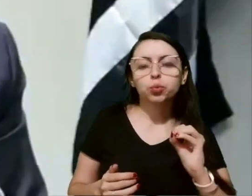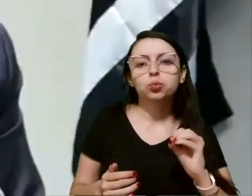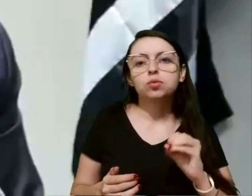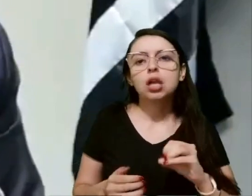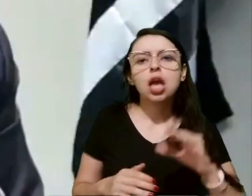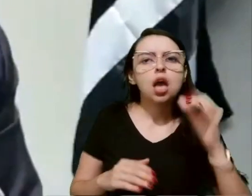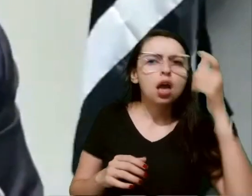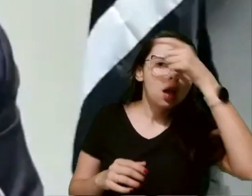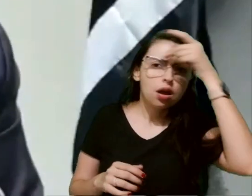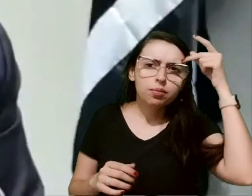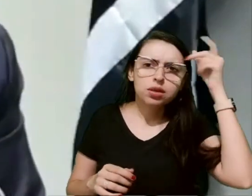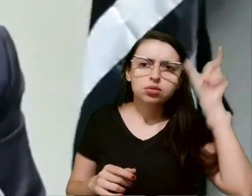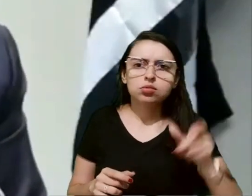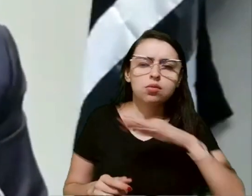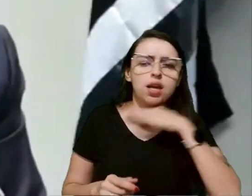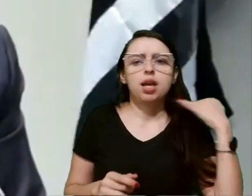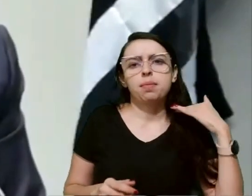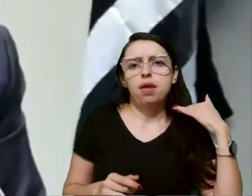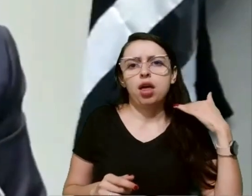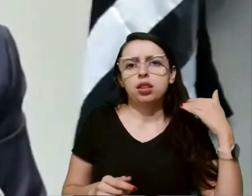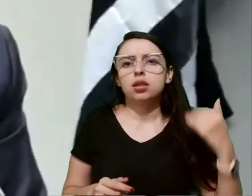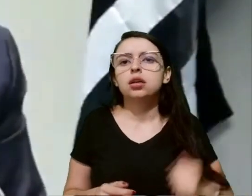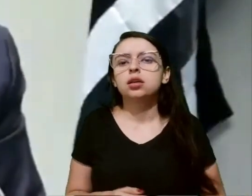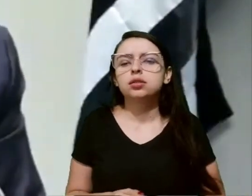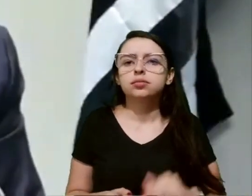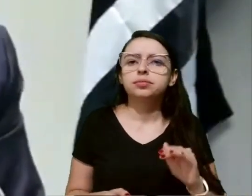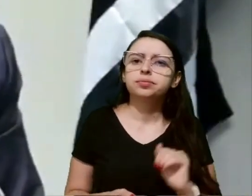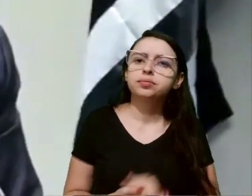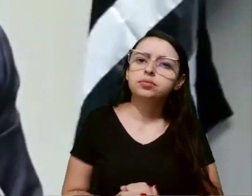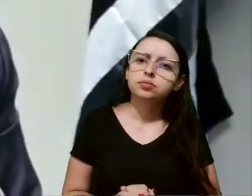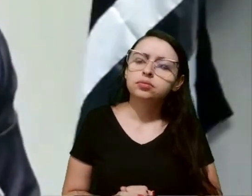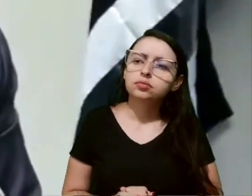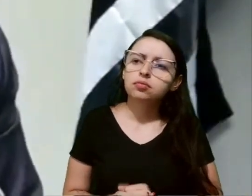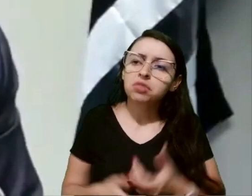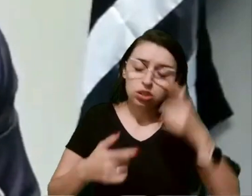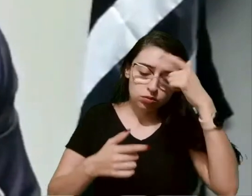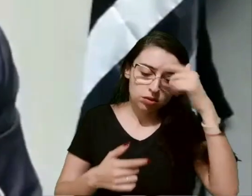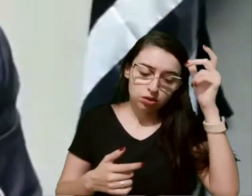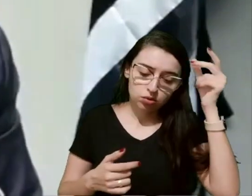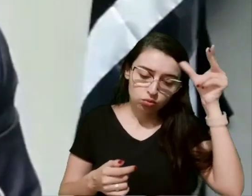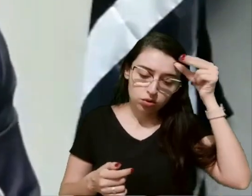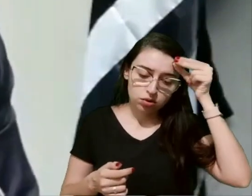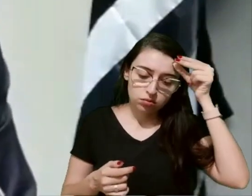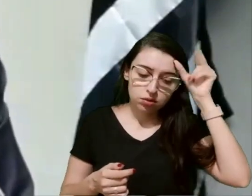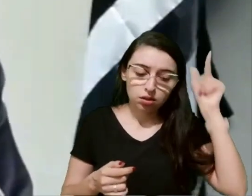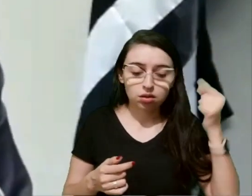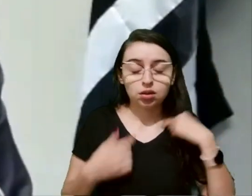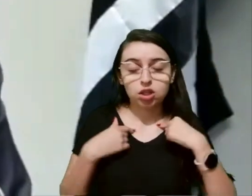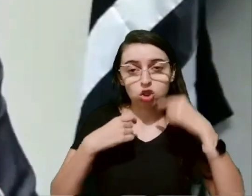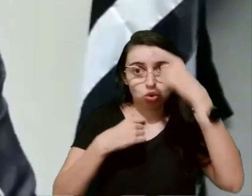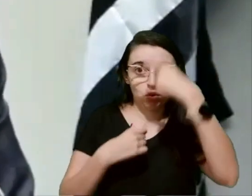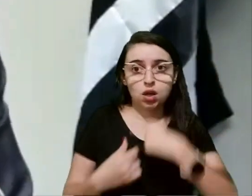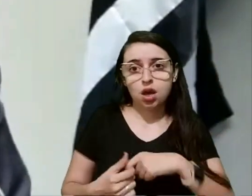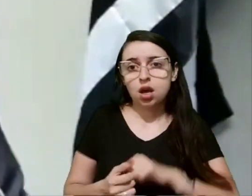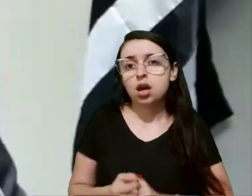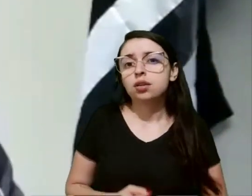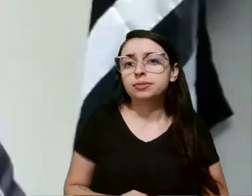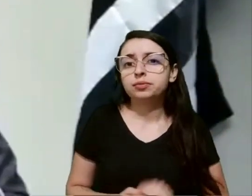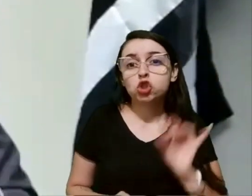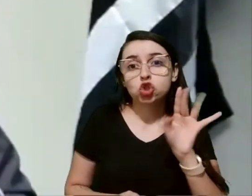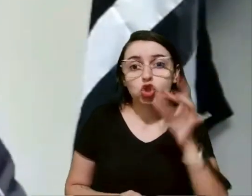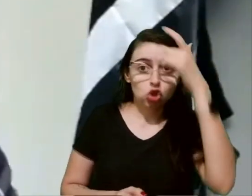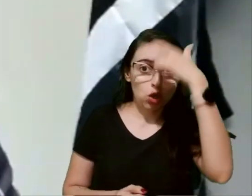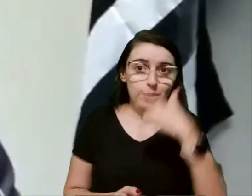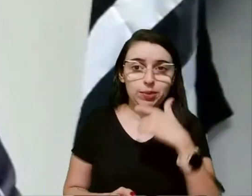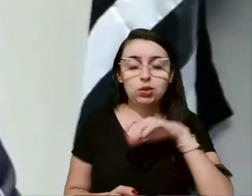cada pessoa que se mata, que tira a própria vida, ela tem uma razão muito íntima, às vezes inconfessável para fazer isso. É um fenômeno